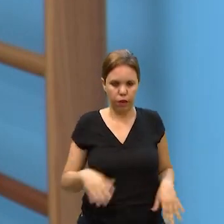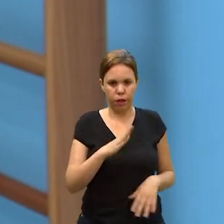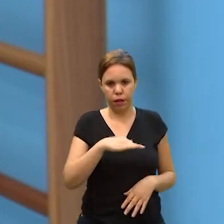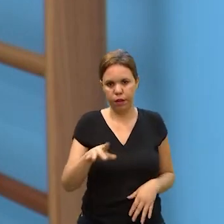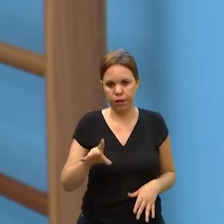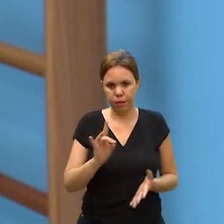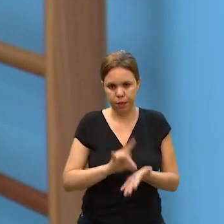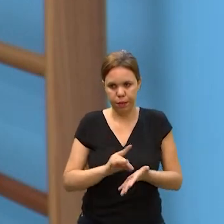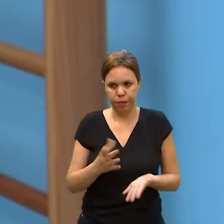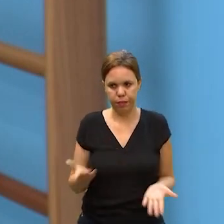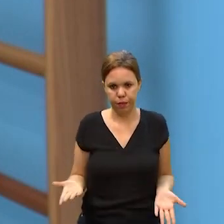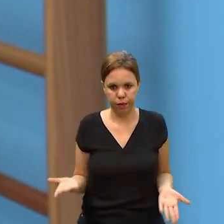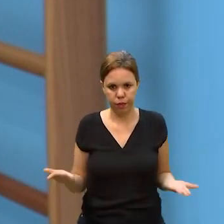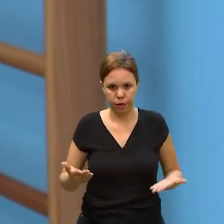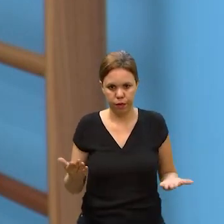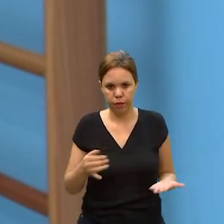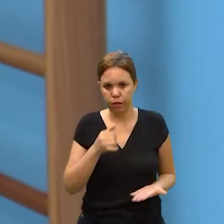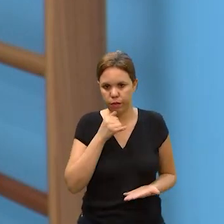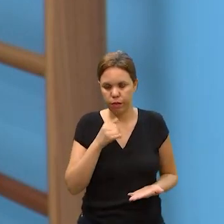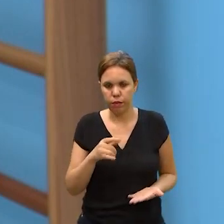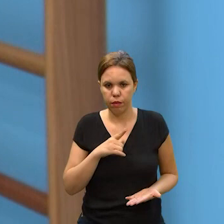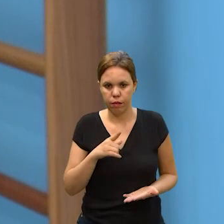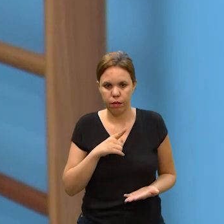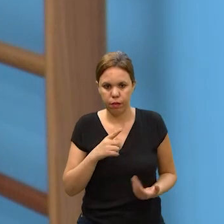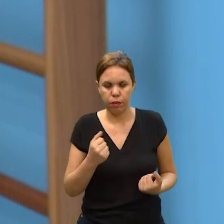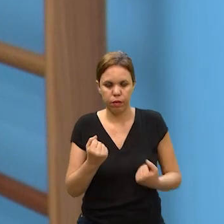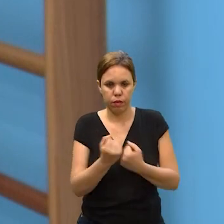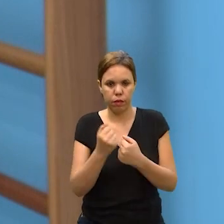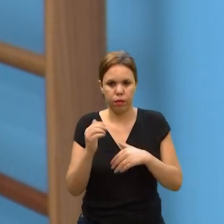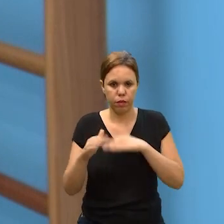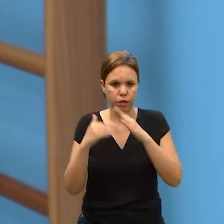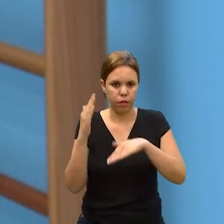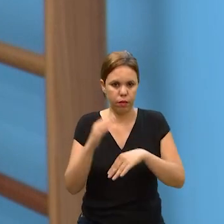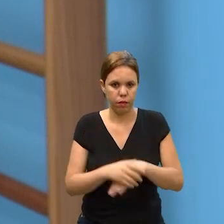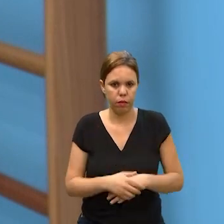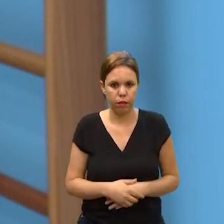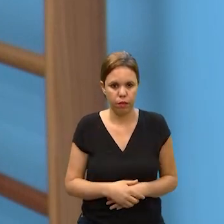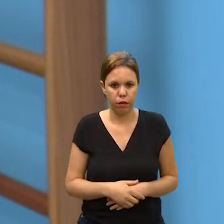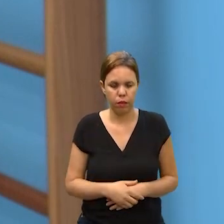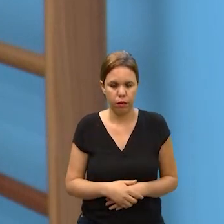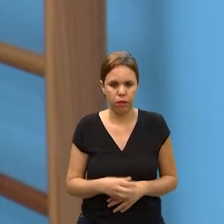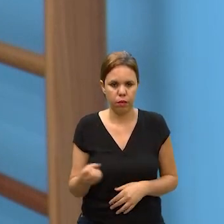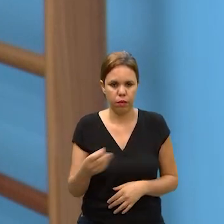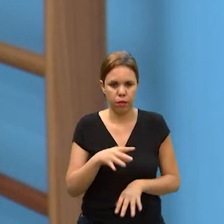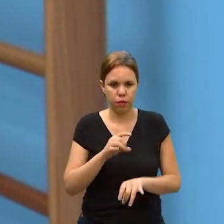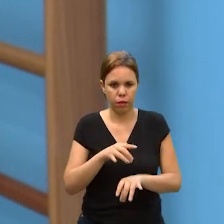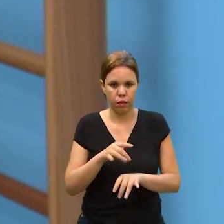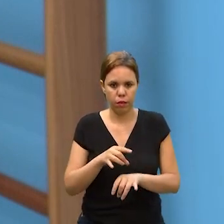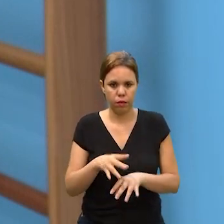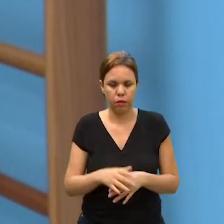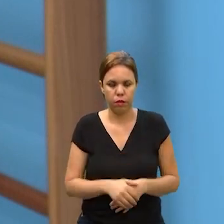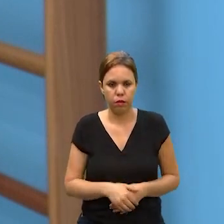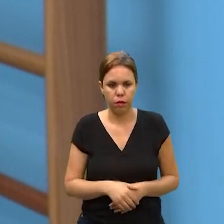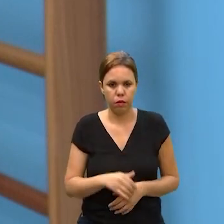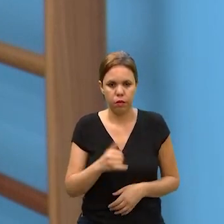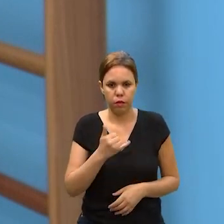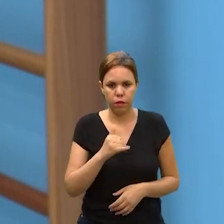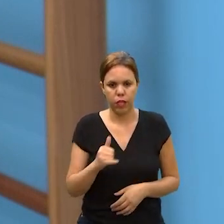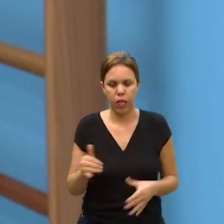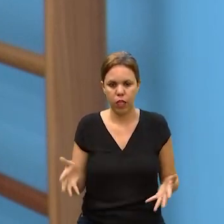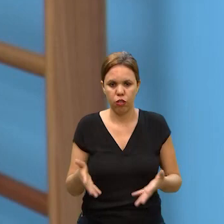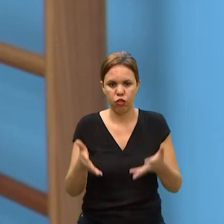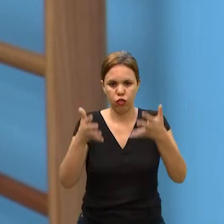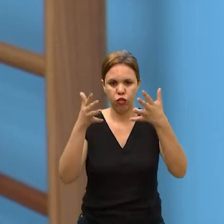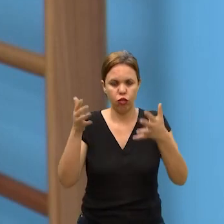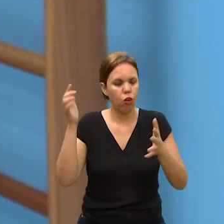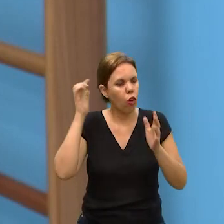dessa criança e vai ser muito mais efetivo. Então hoje, por exemplo, a gente tem recursos muito avançados, né? Tem uma nova técnica que